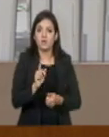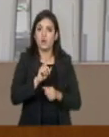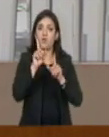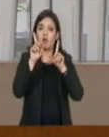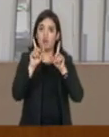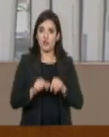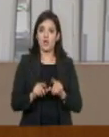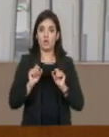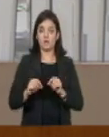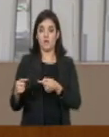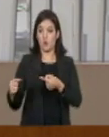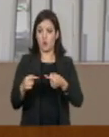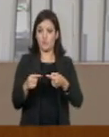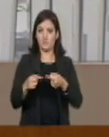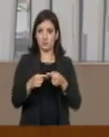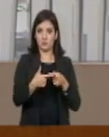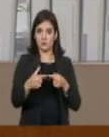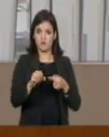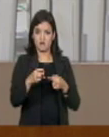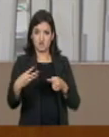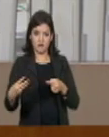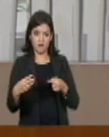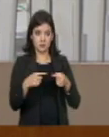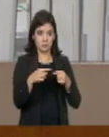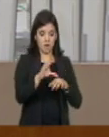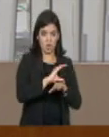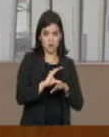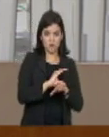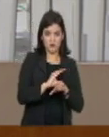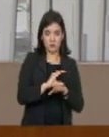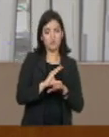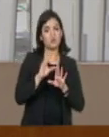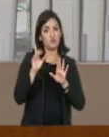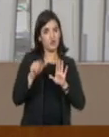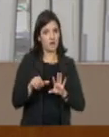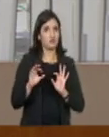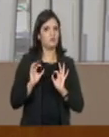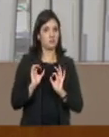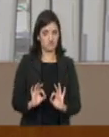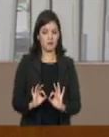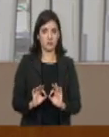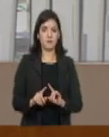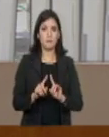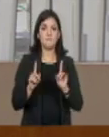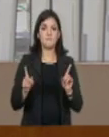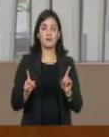analisar a compatibilidade do 283 com a Constituição, entendo ele compatível.